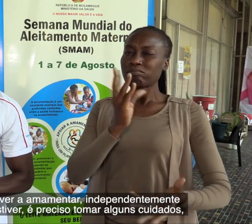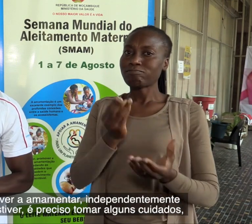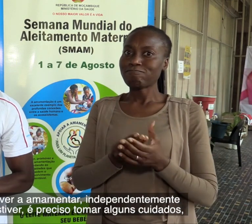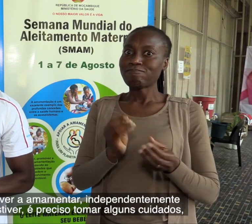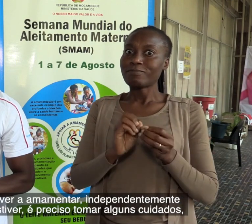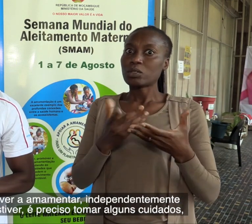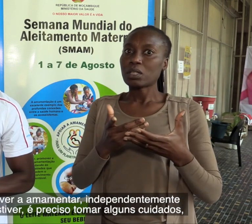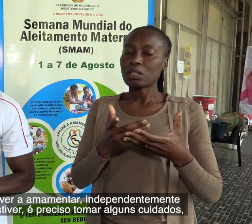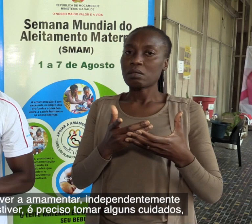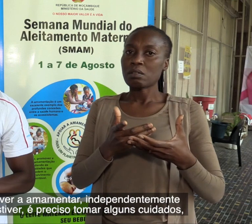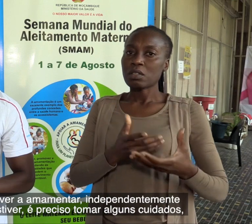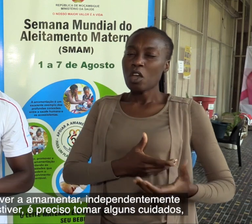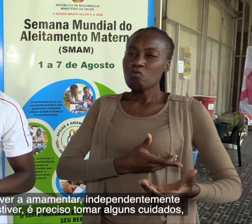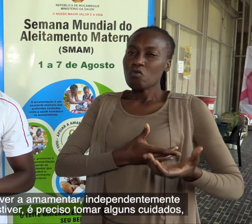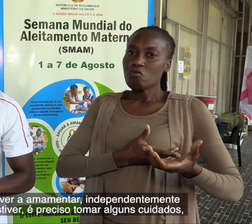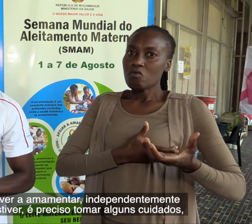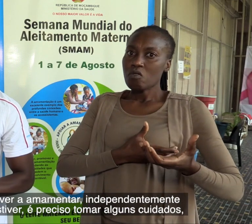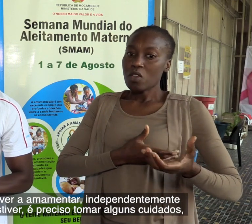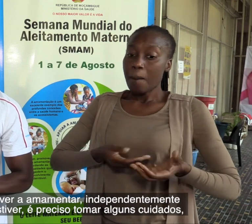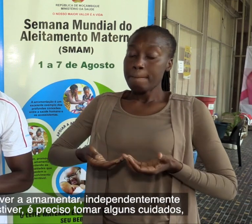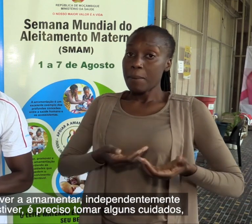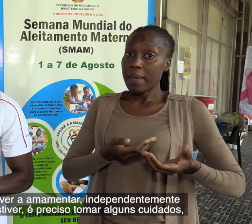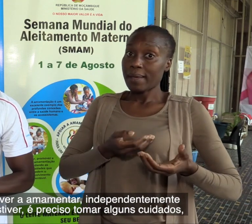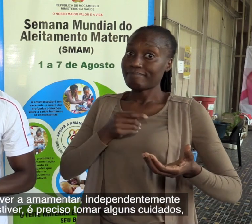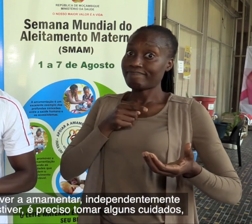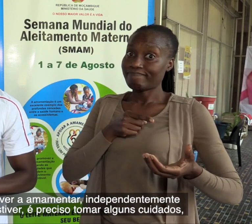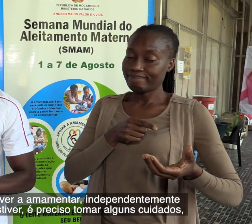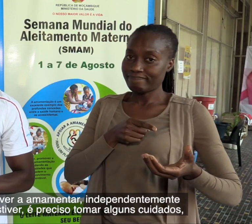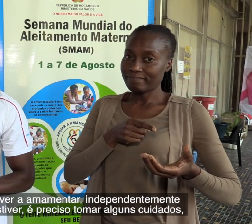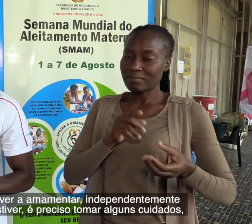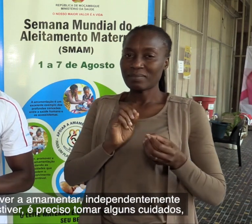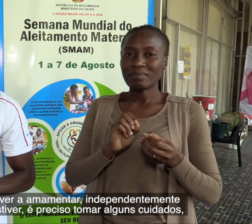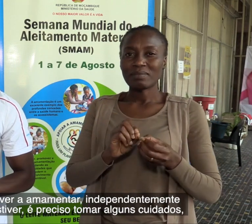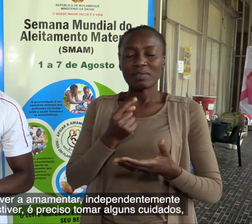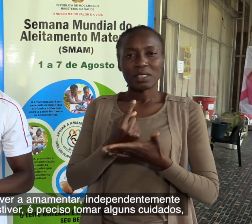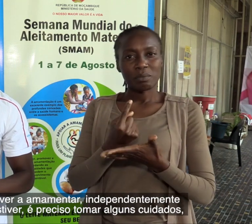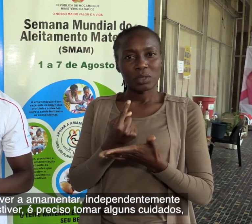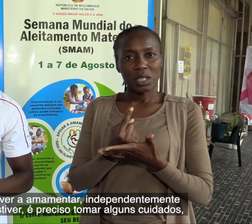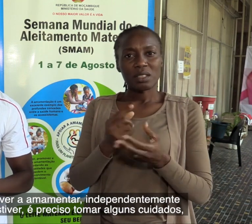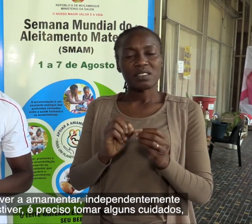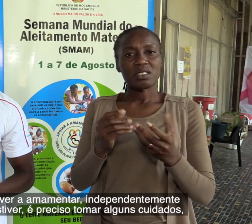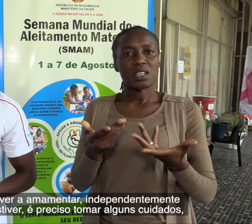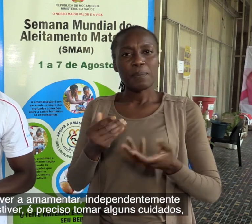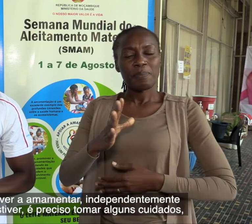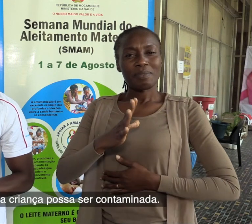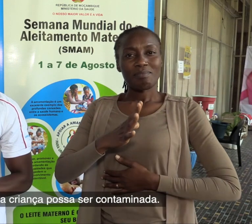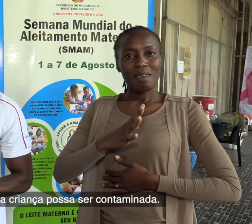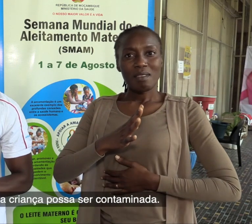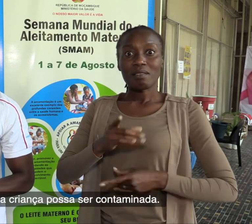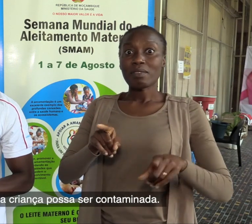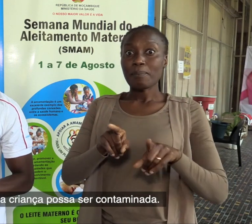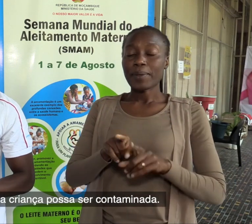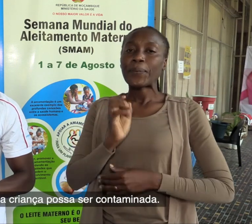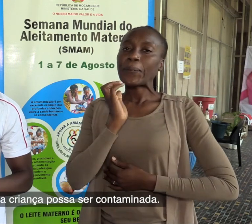amamentar independente do estado em que estiver é preciso tomar alguns cuidados